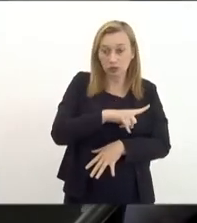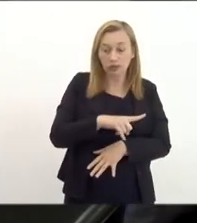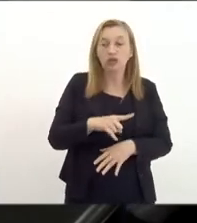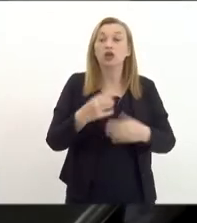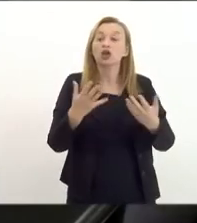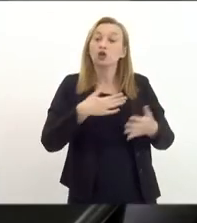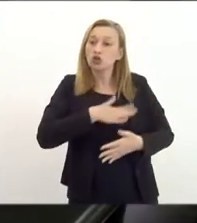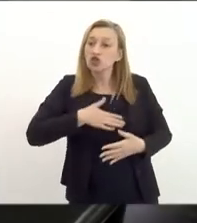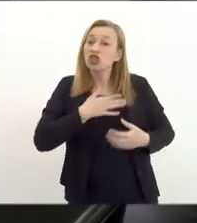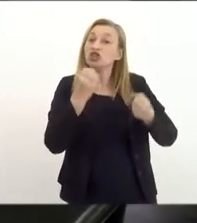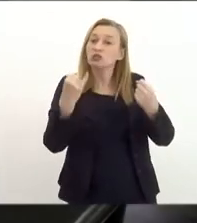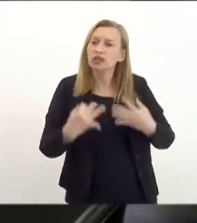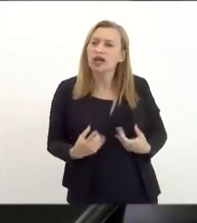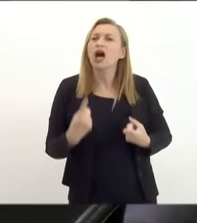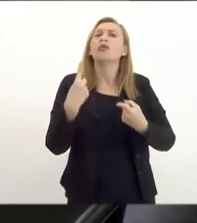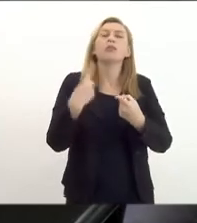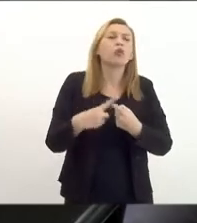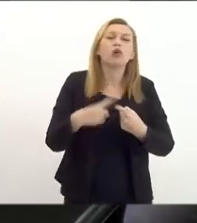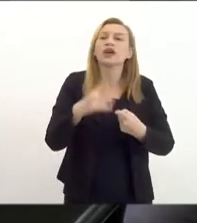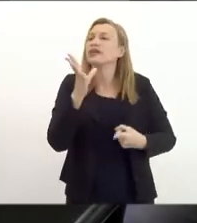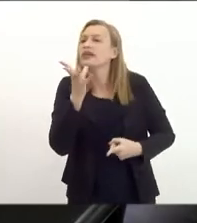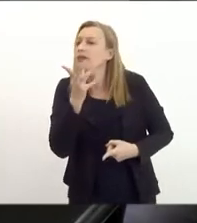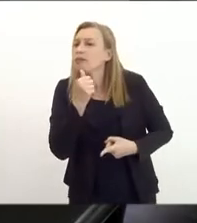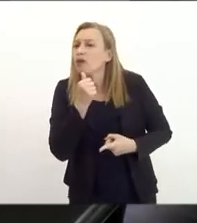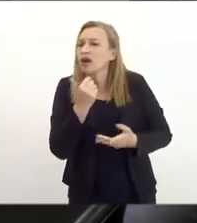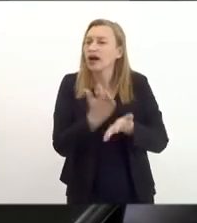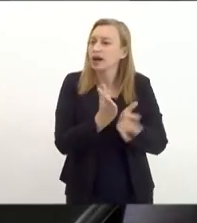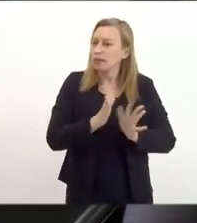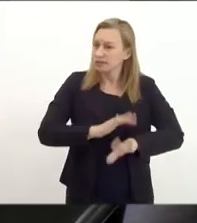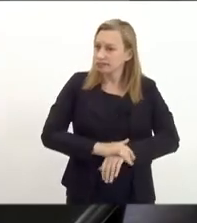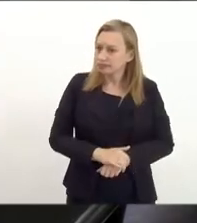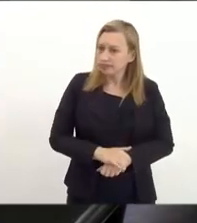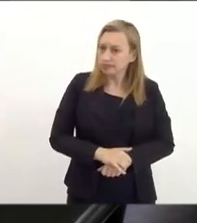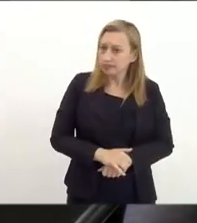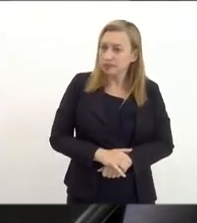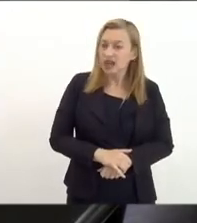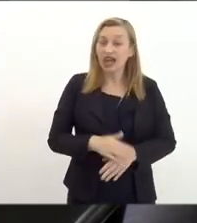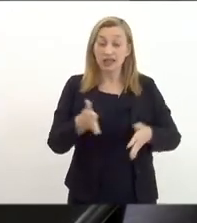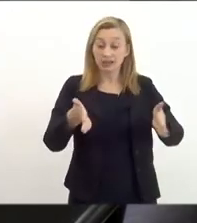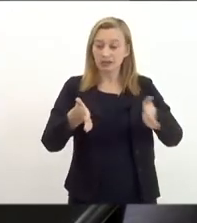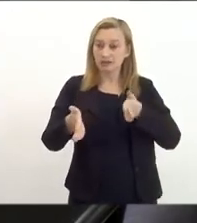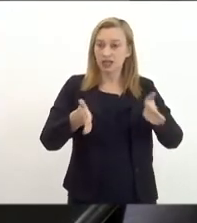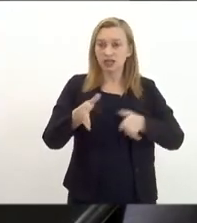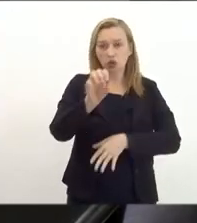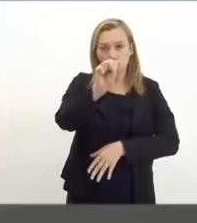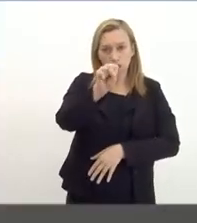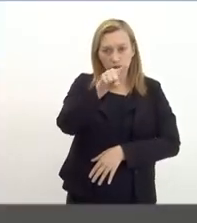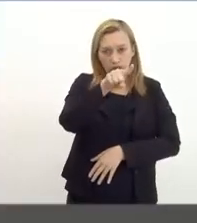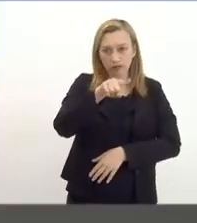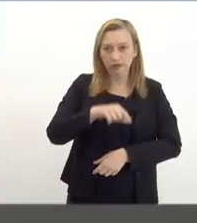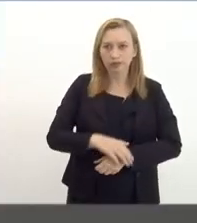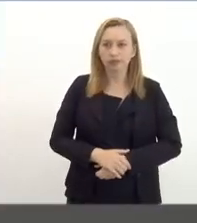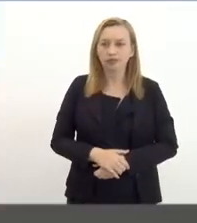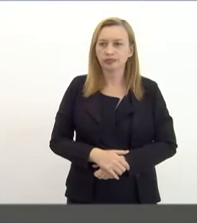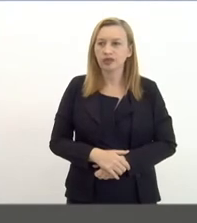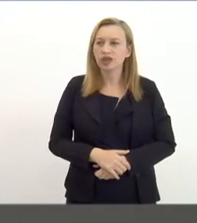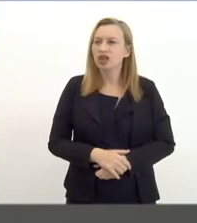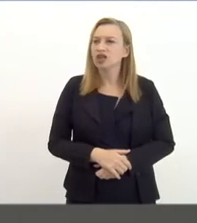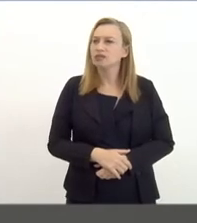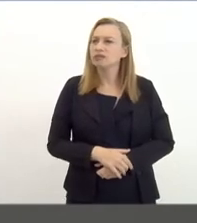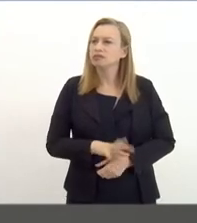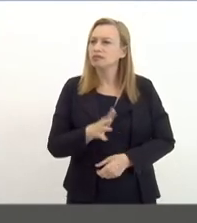explicar por que que leva tanto tempo a essa fase aí oito a gente